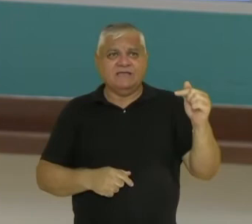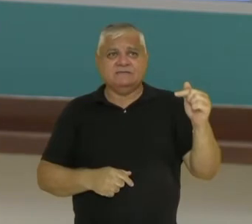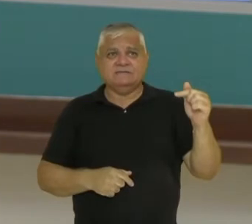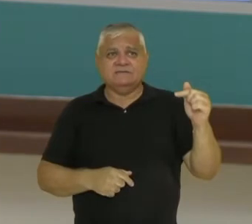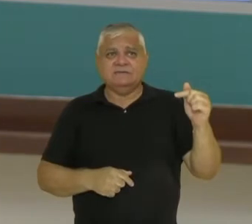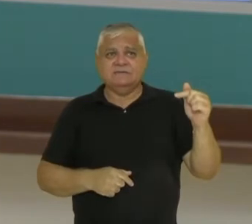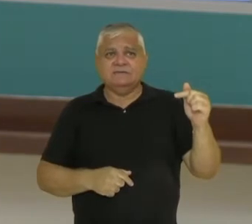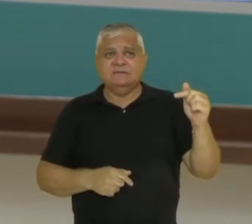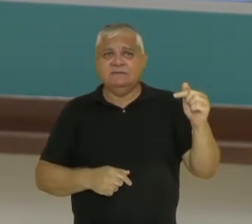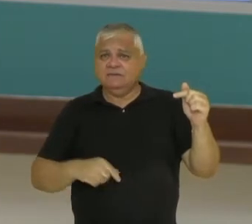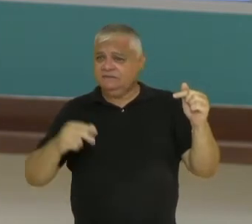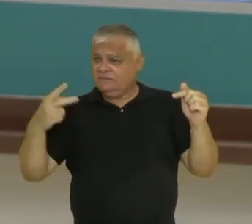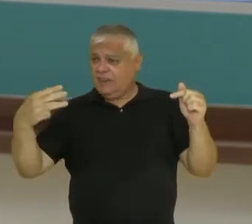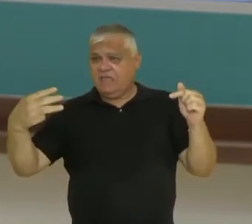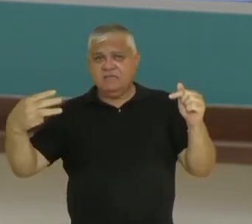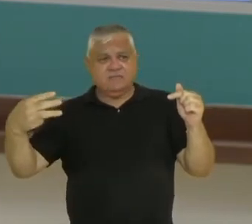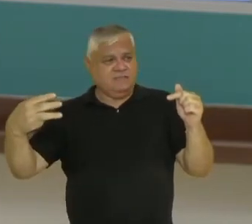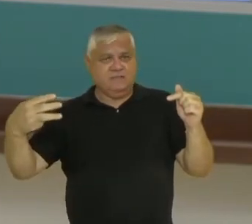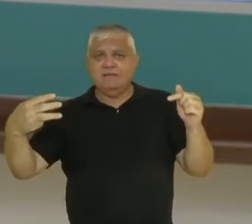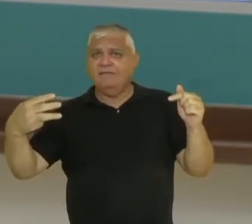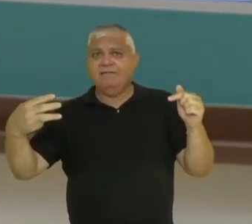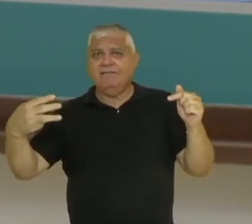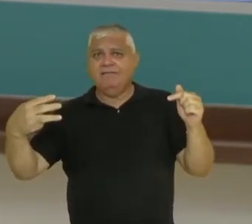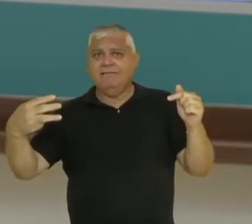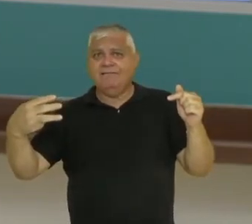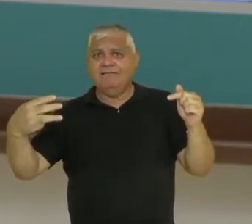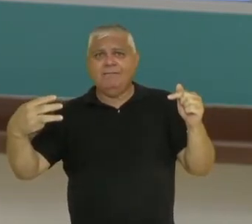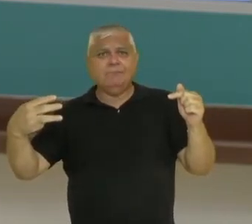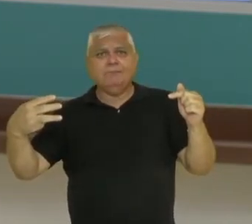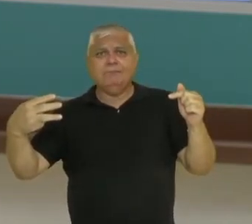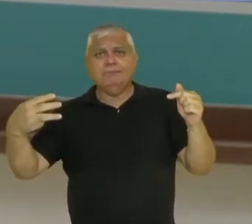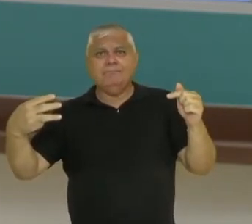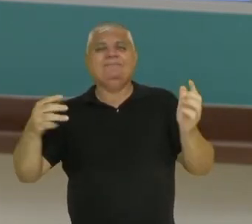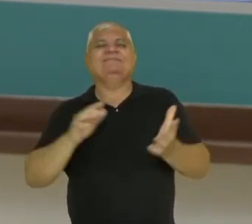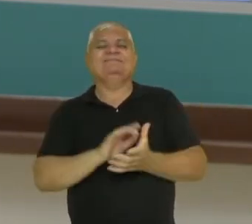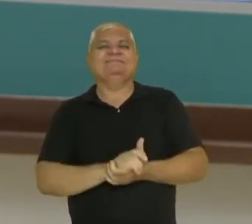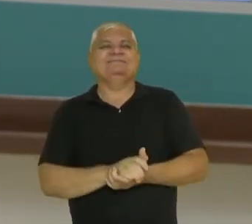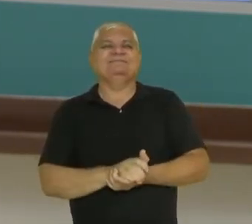deveria ter 7 oxigênios do outro lado, mas tenho só 3.